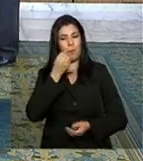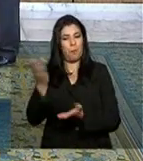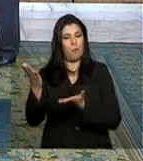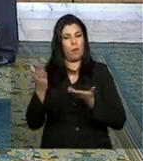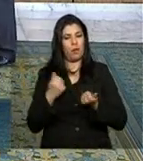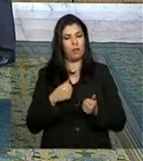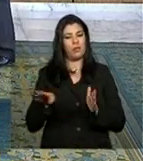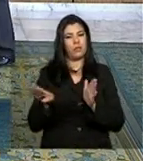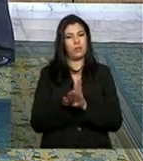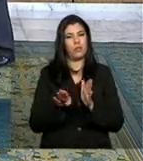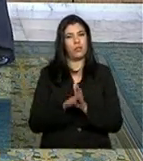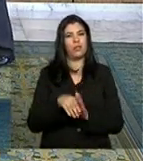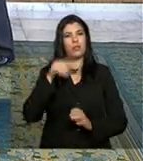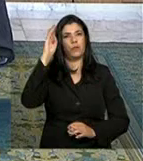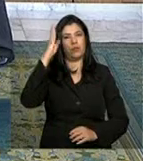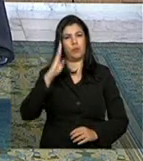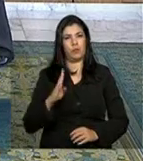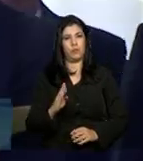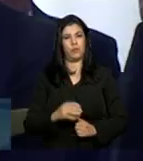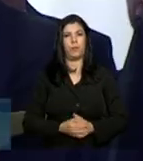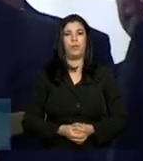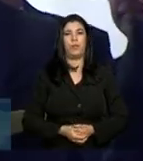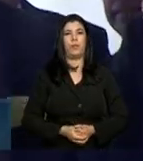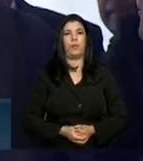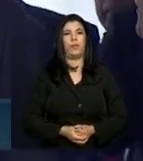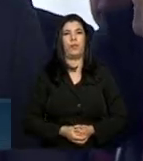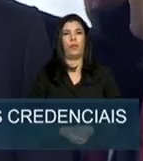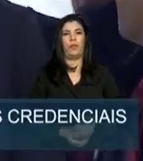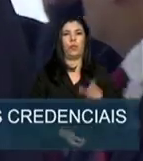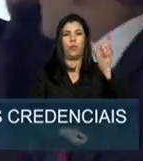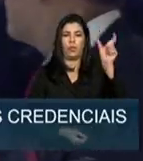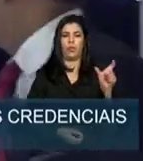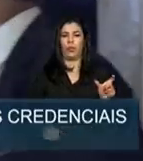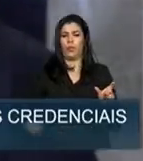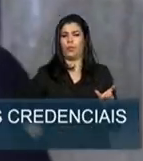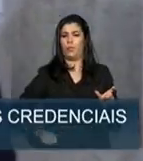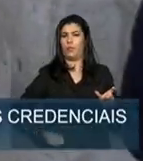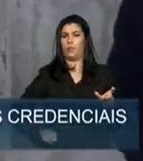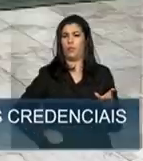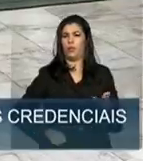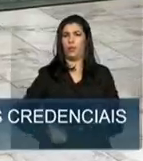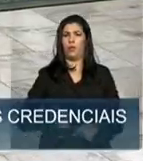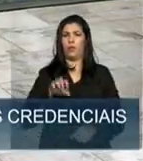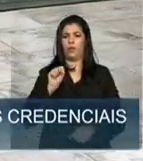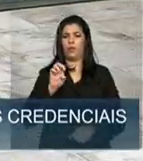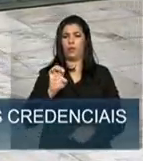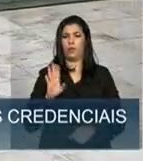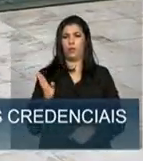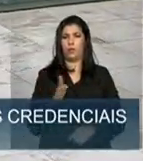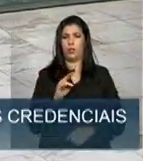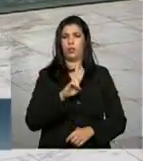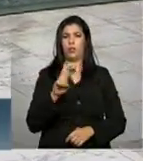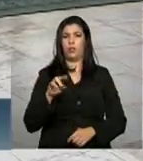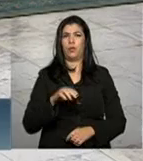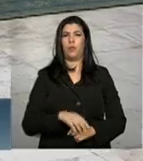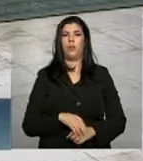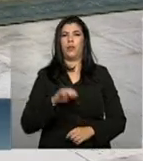ao Brasil. O embaixador do Reino da Suécia, Per Arne Hjelmborn.